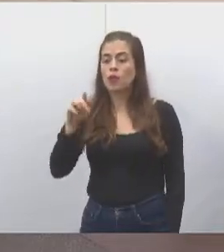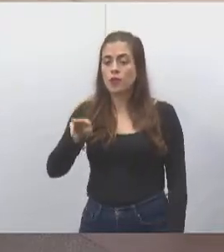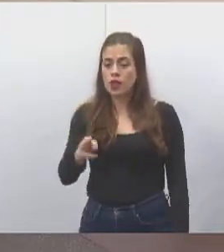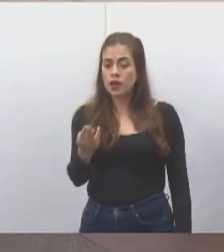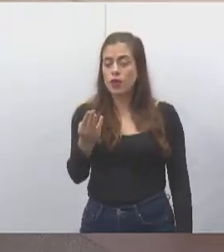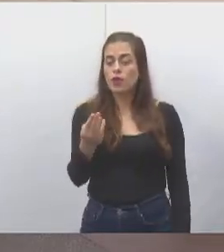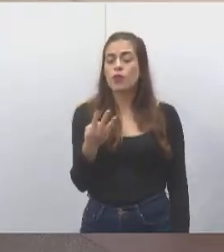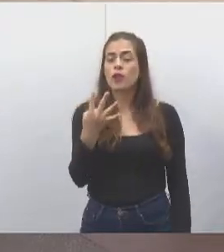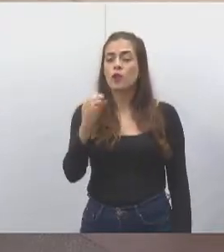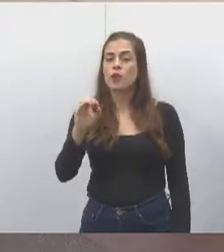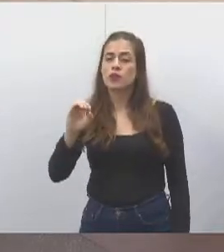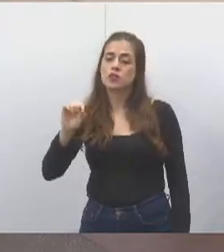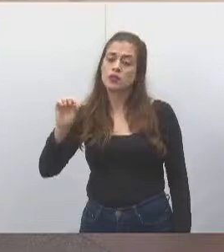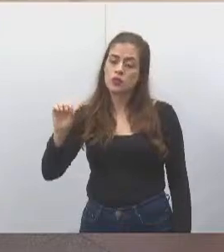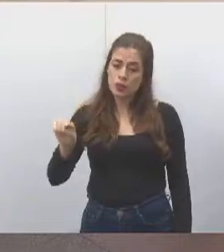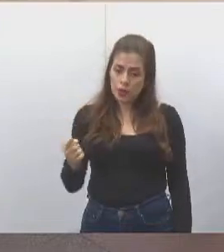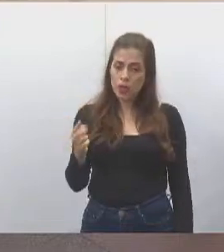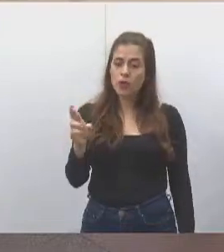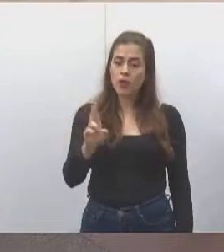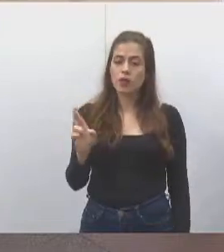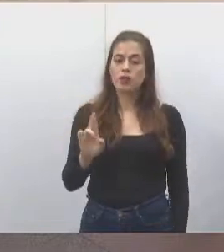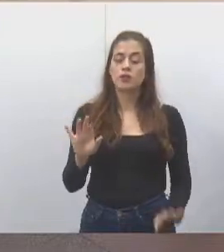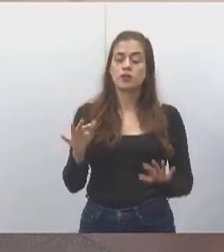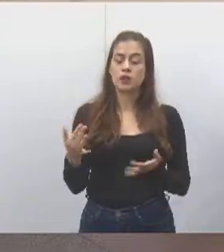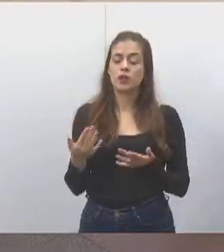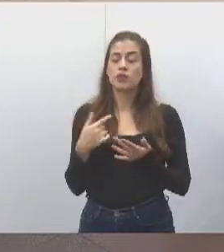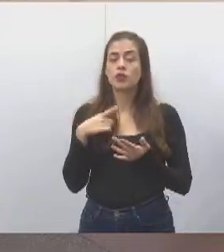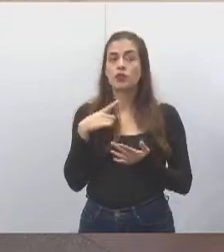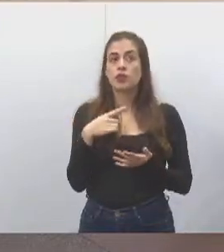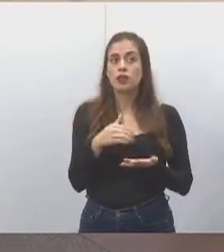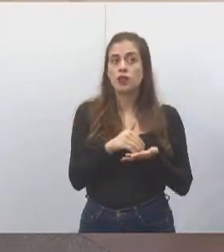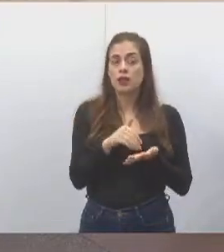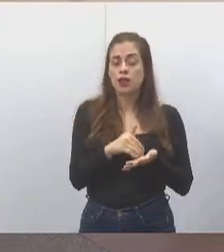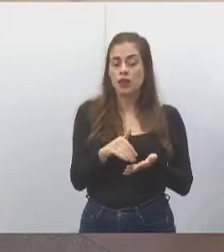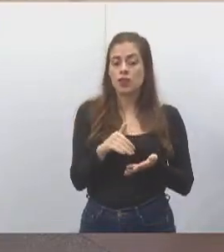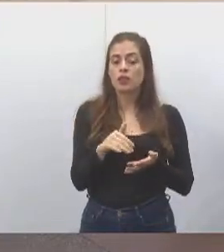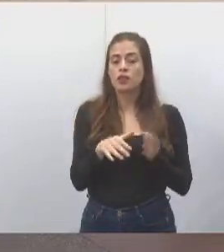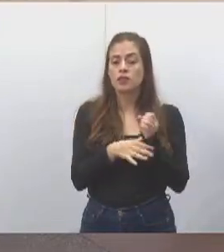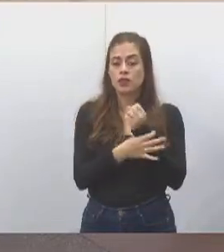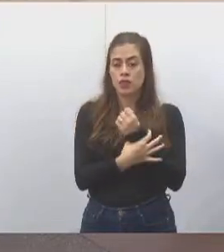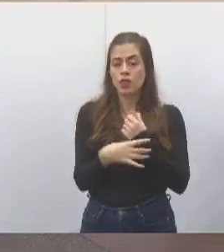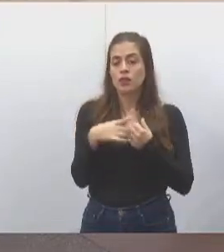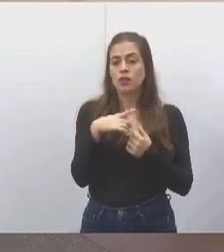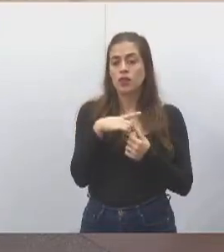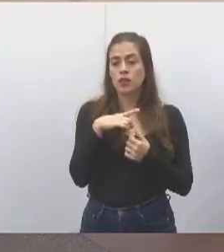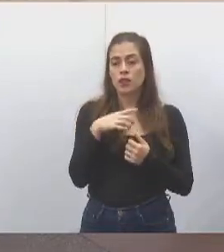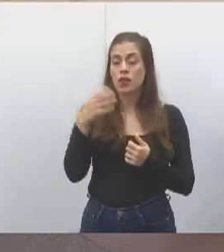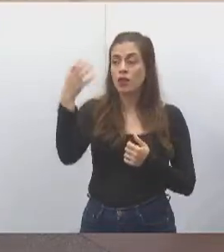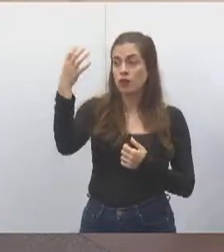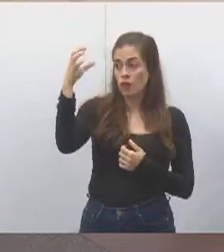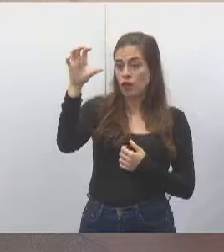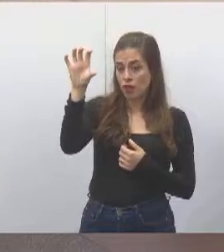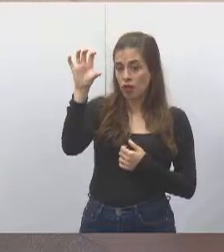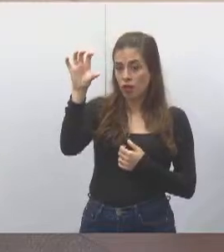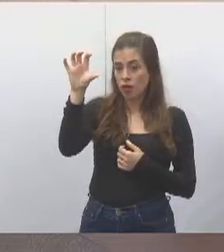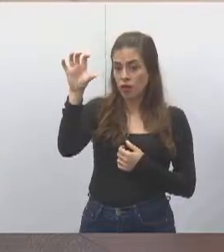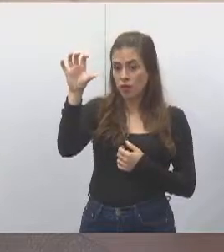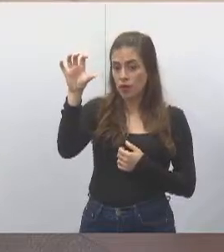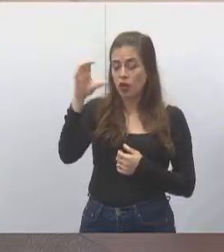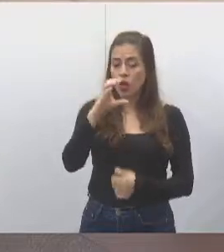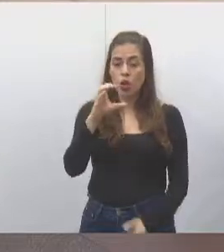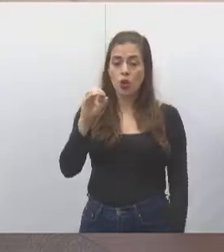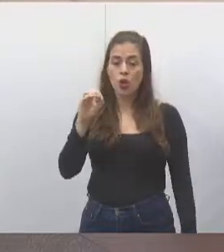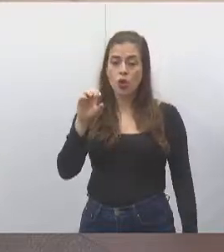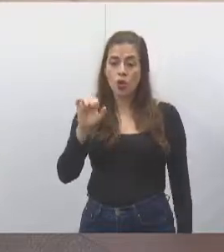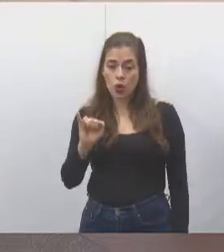temos aí a Secretaria de Segurança, infelizmente, muitas câmeras do COI não estão